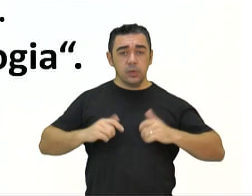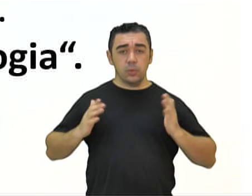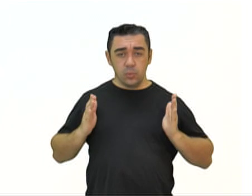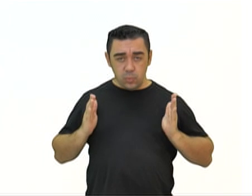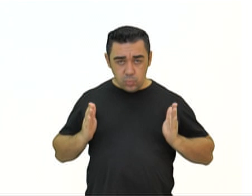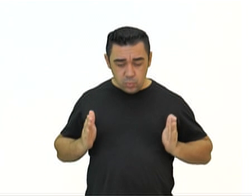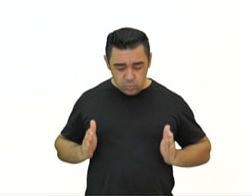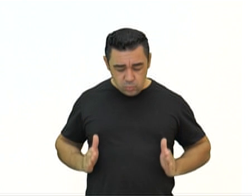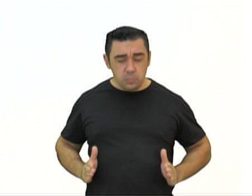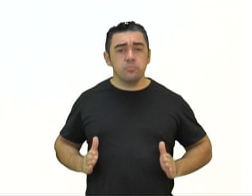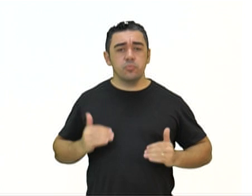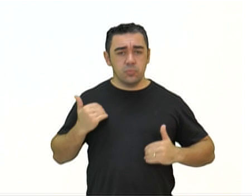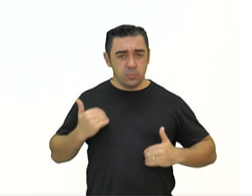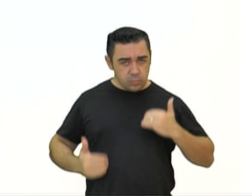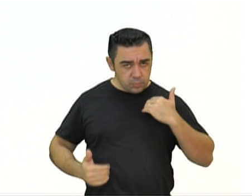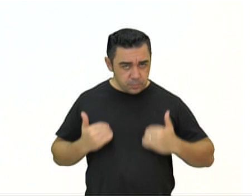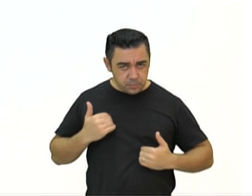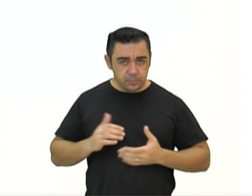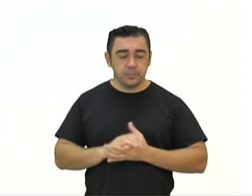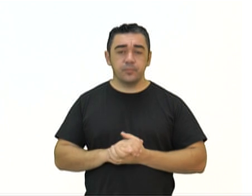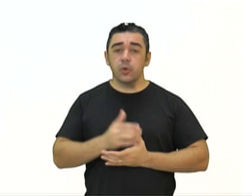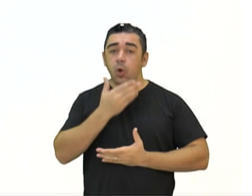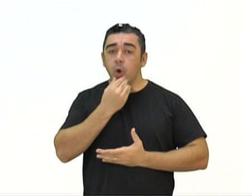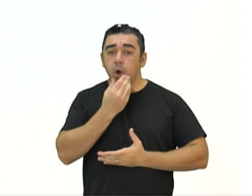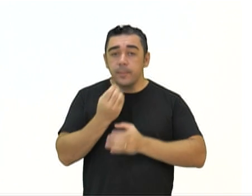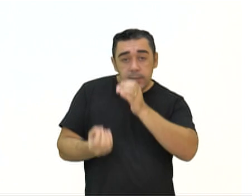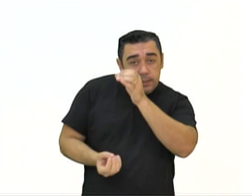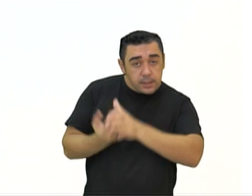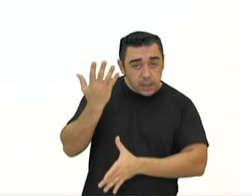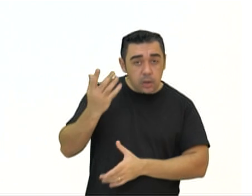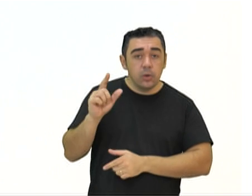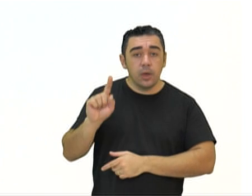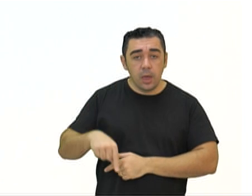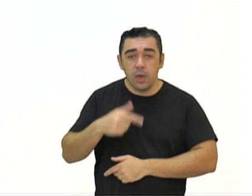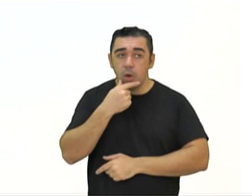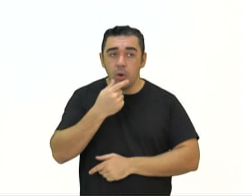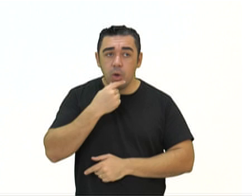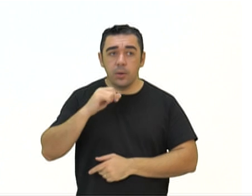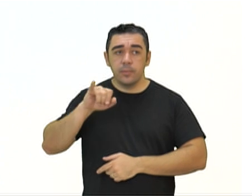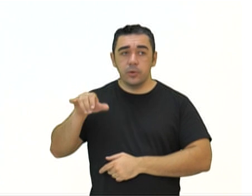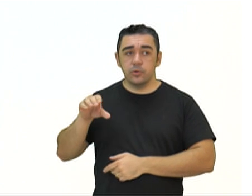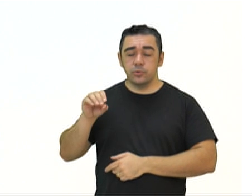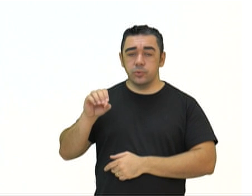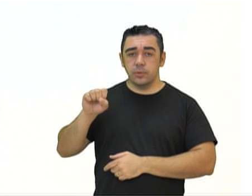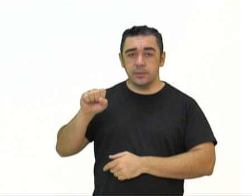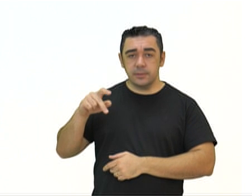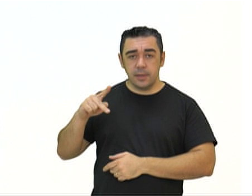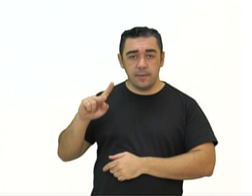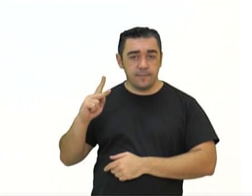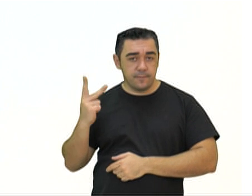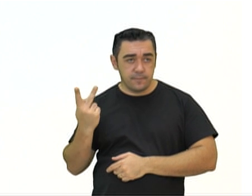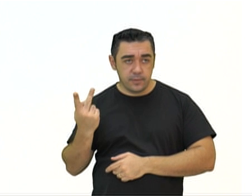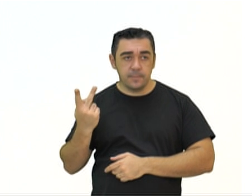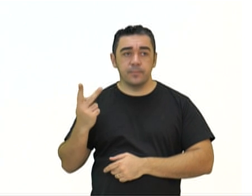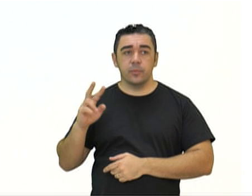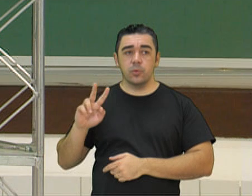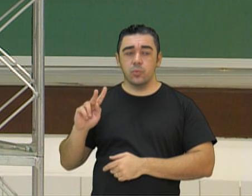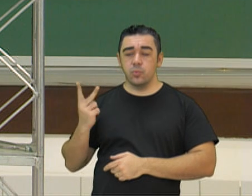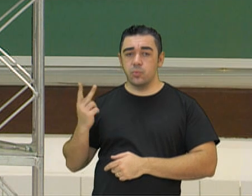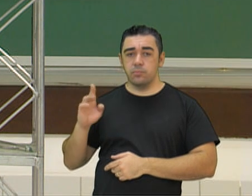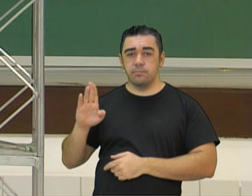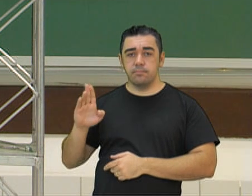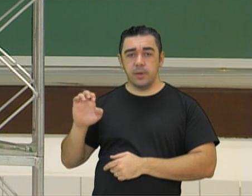alinhamento do nosso corpo. O seu criador foi Joseph Hubertus Pilates. Então, o